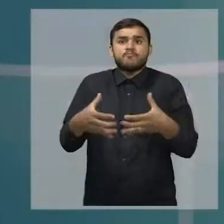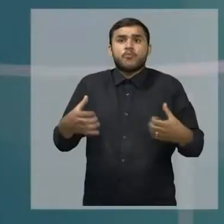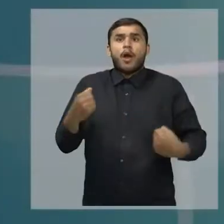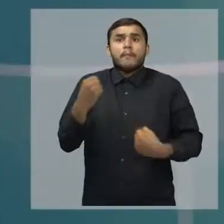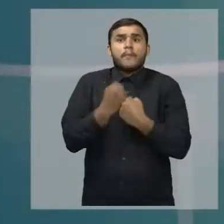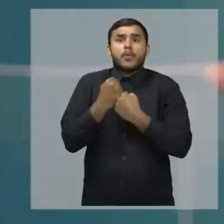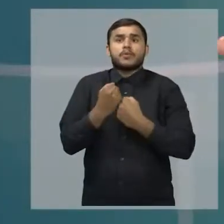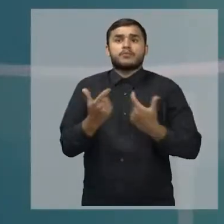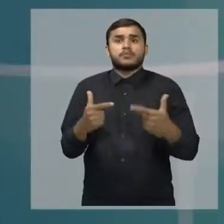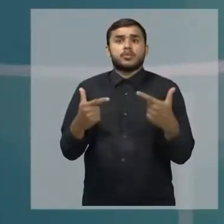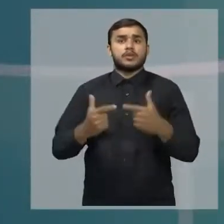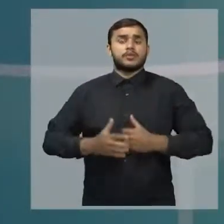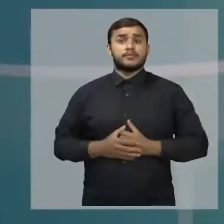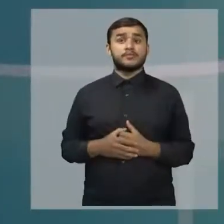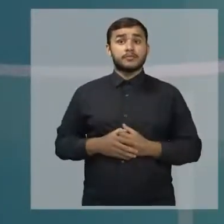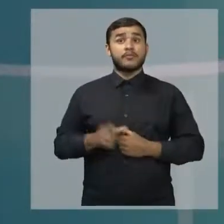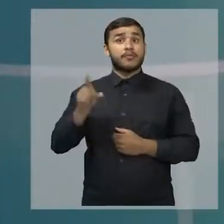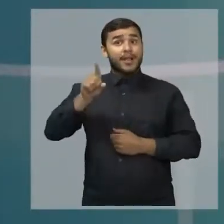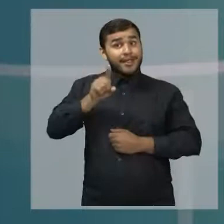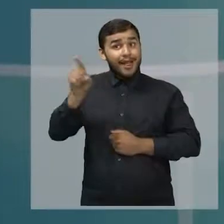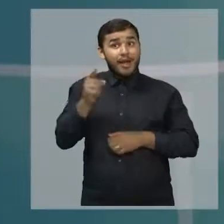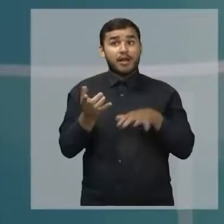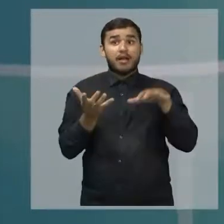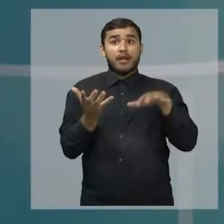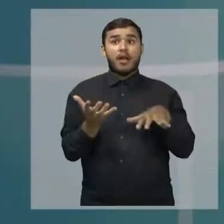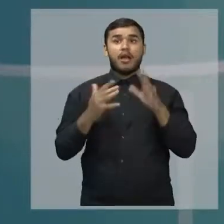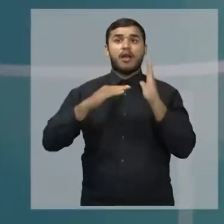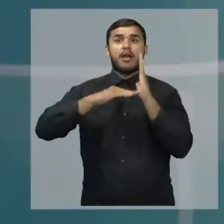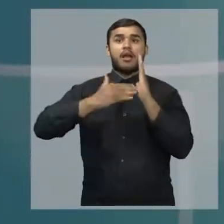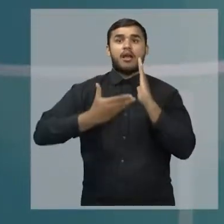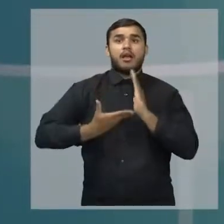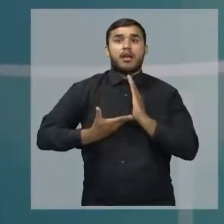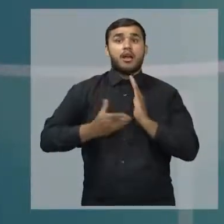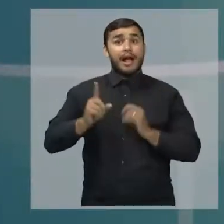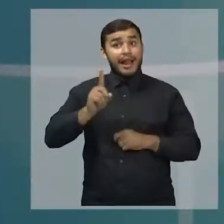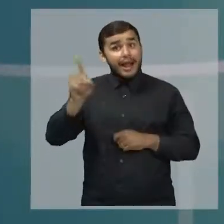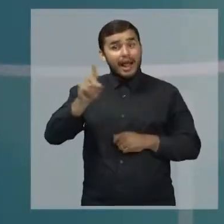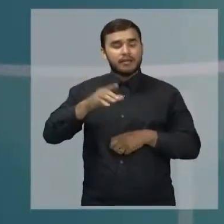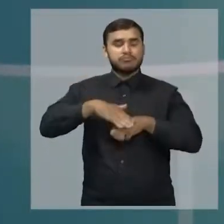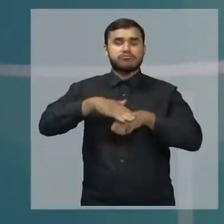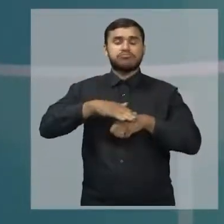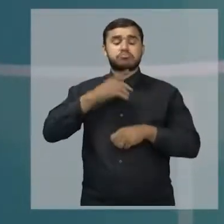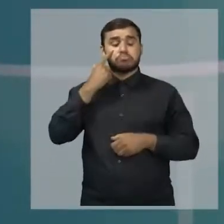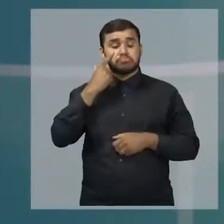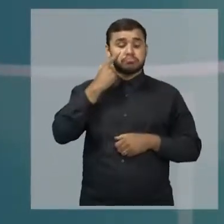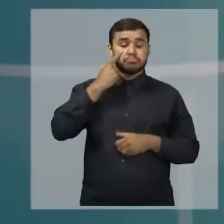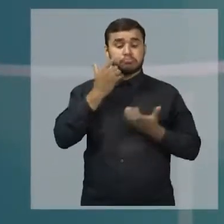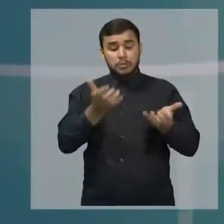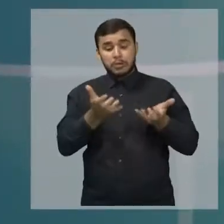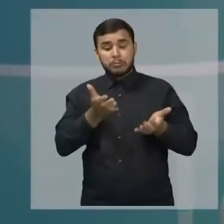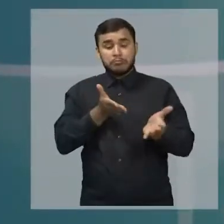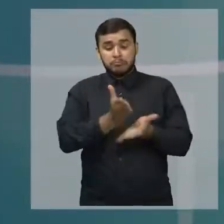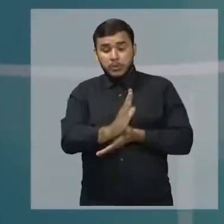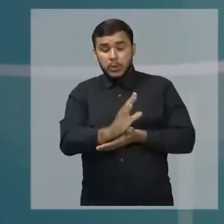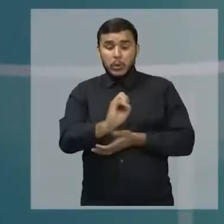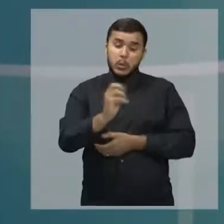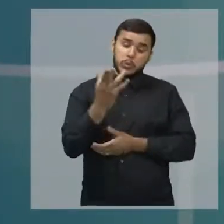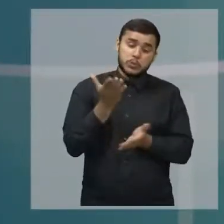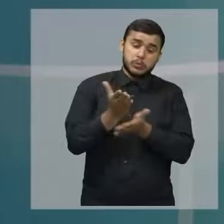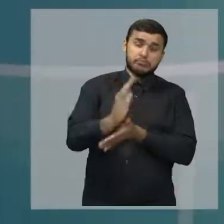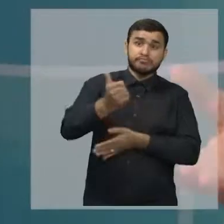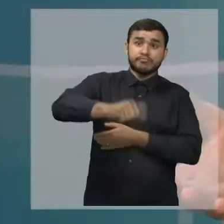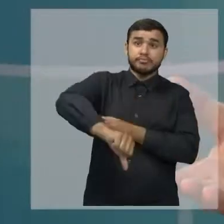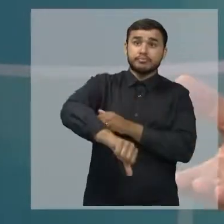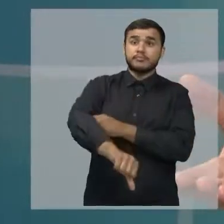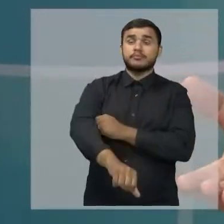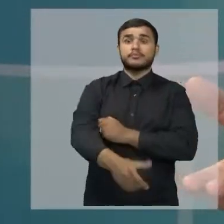que está passando é que o Congresso quer. Então é uma situação volátil, muito volátil. E em relação à incapacidade dele de liderar esse partido,